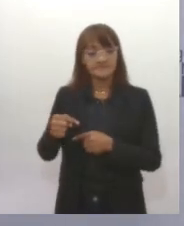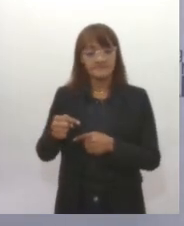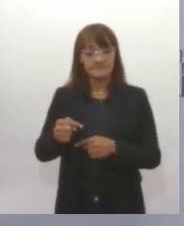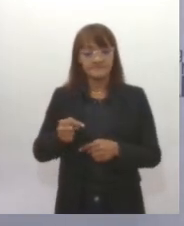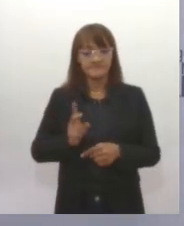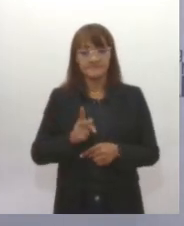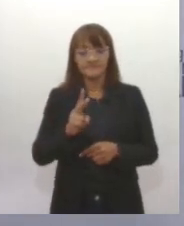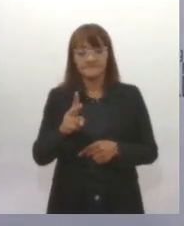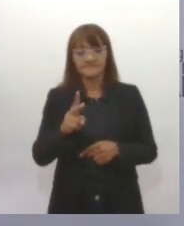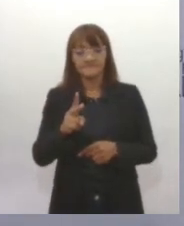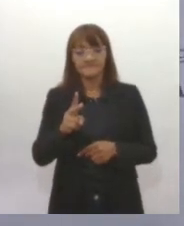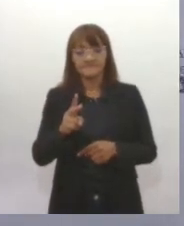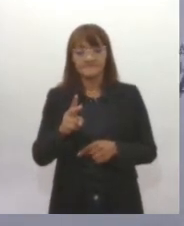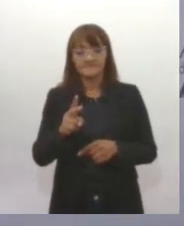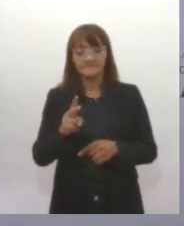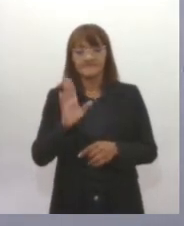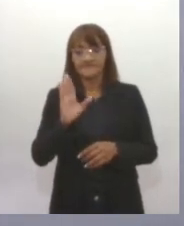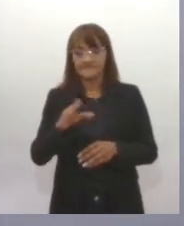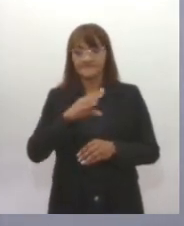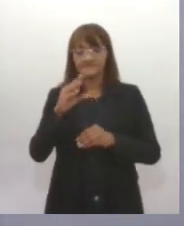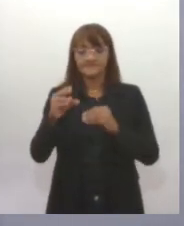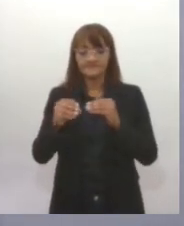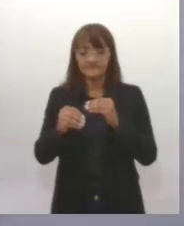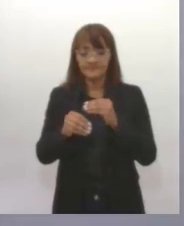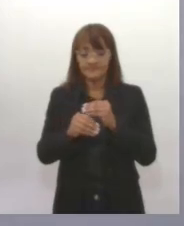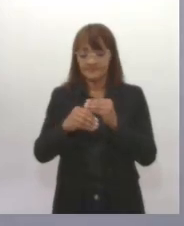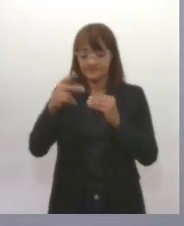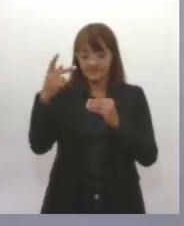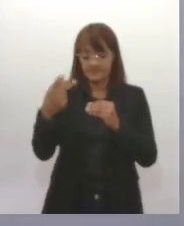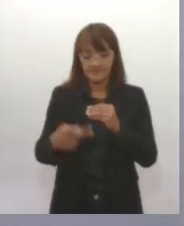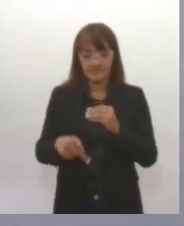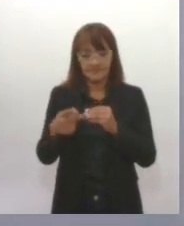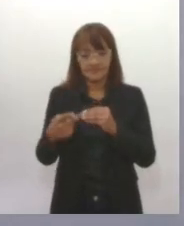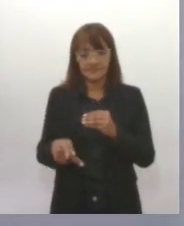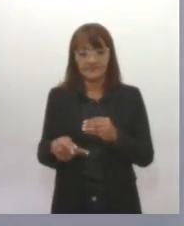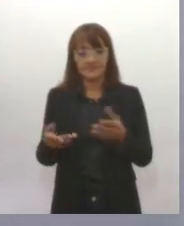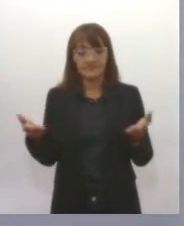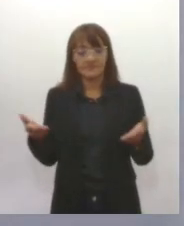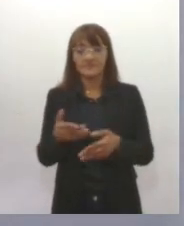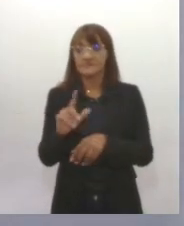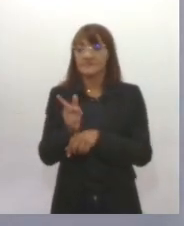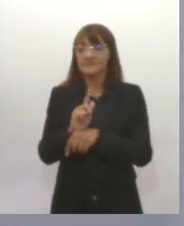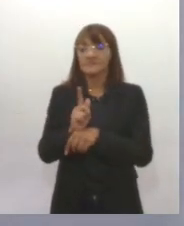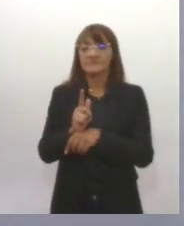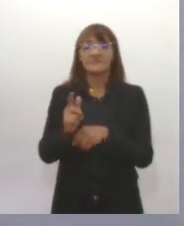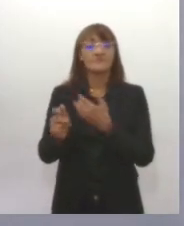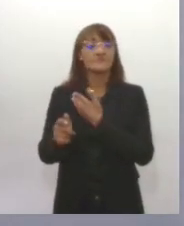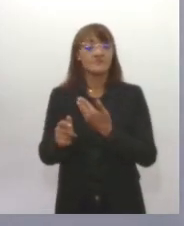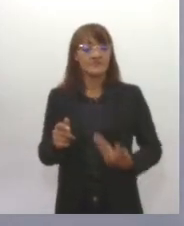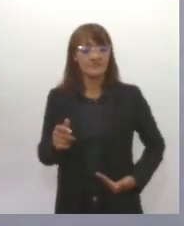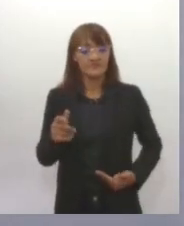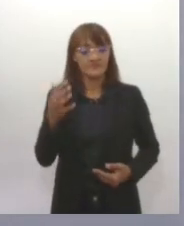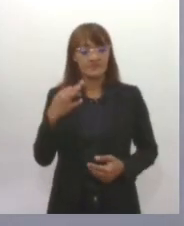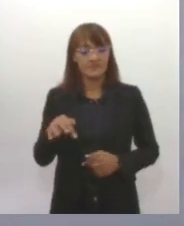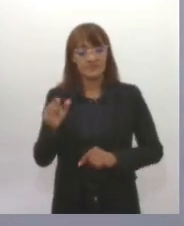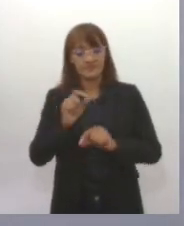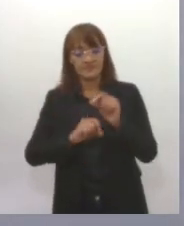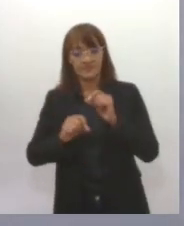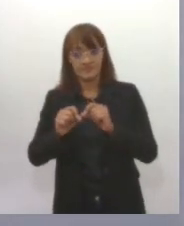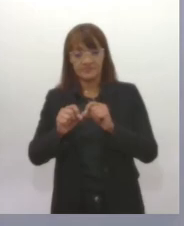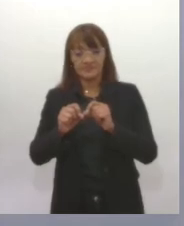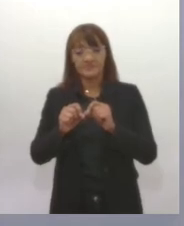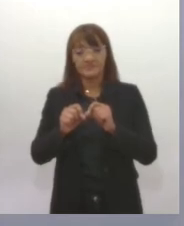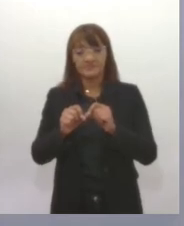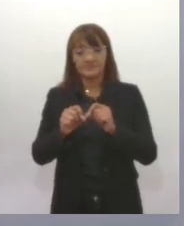implementadas nessa atual gestão do governo federal, em que diz respeito a política